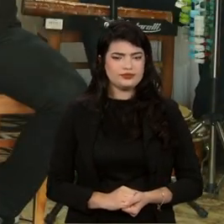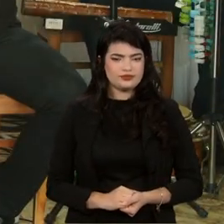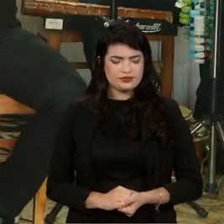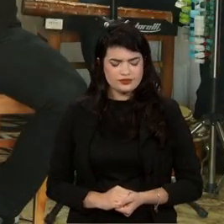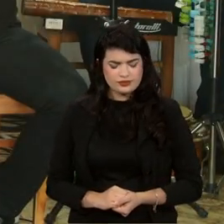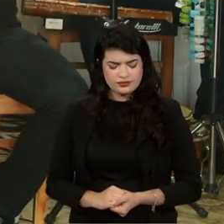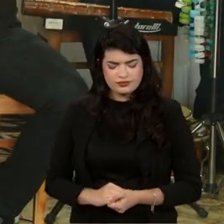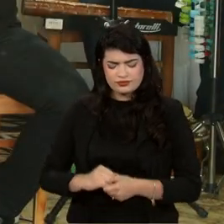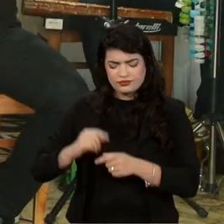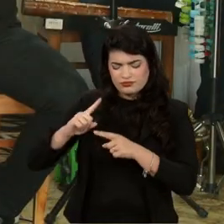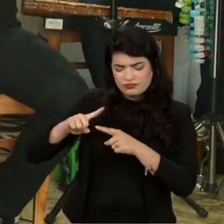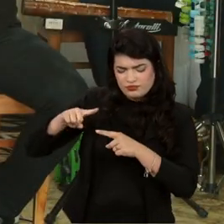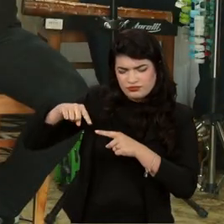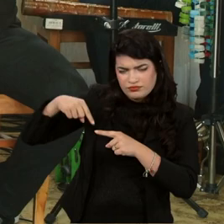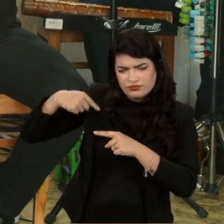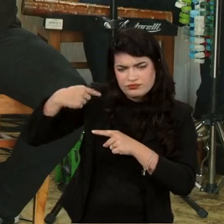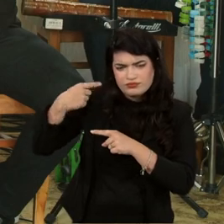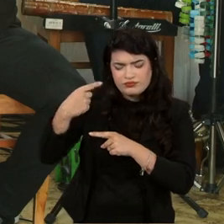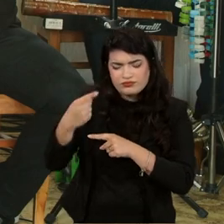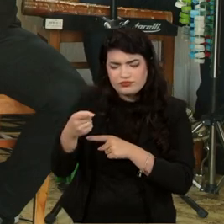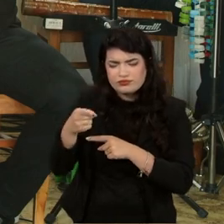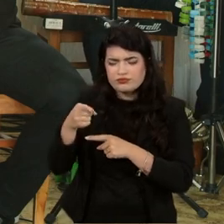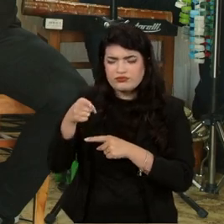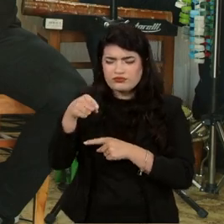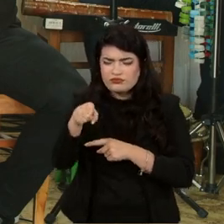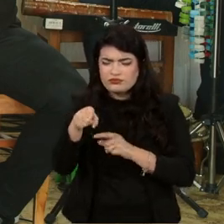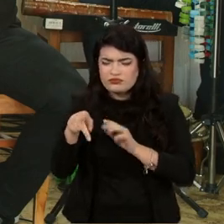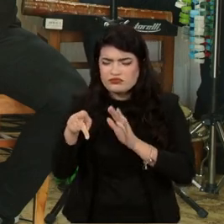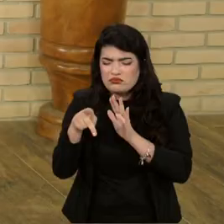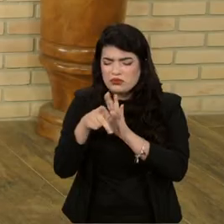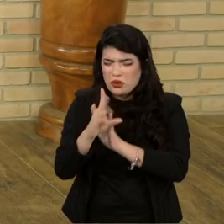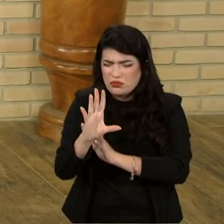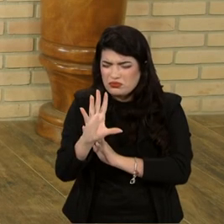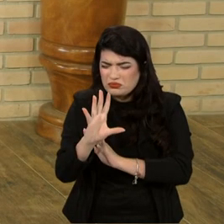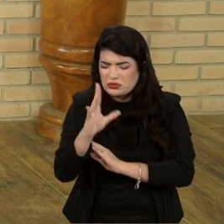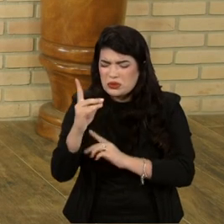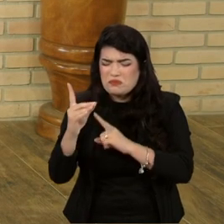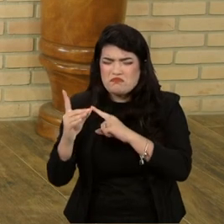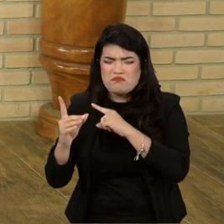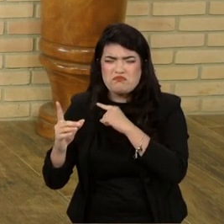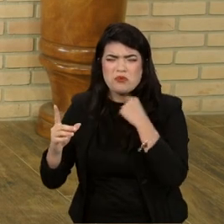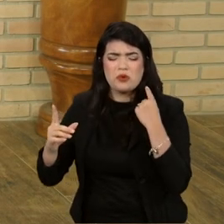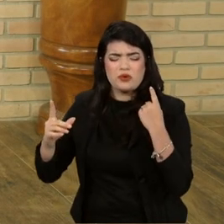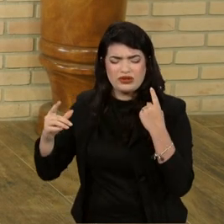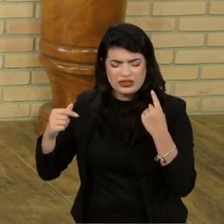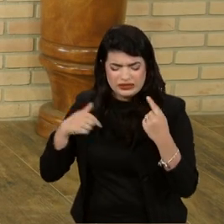Mineiro. Depois daquela tragédia,